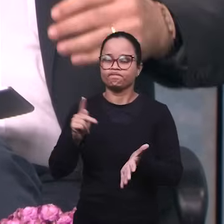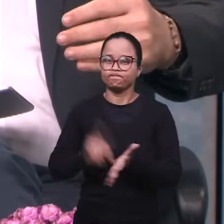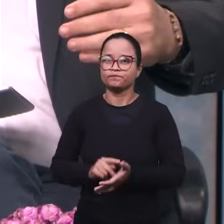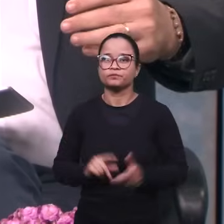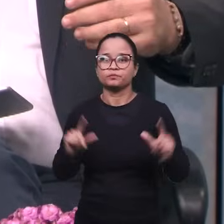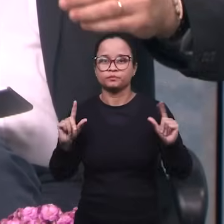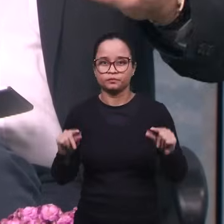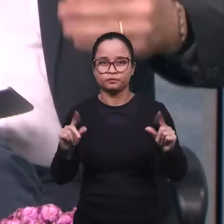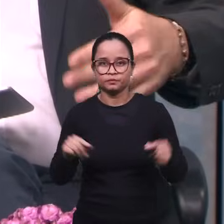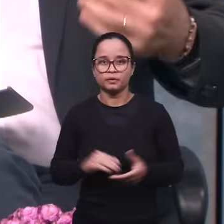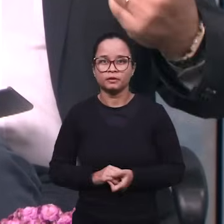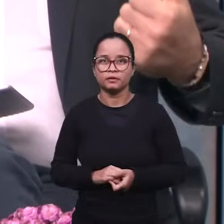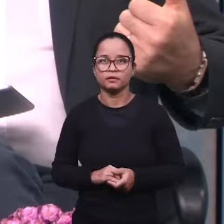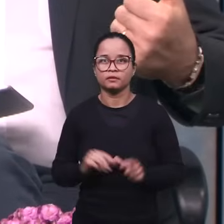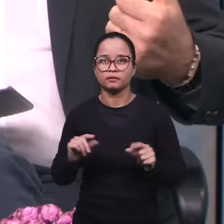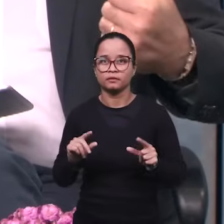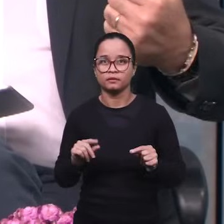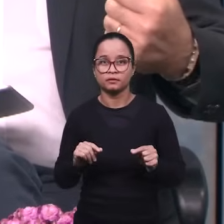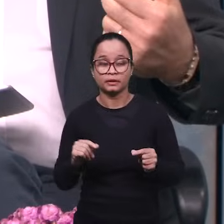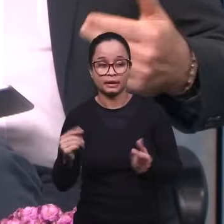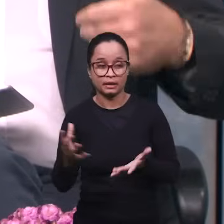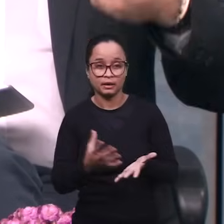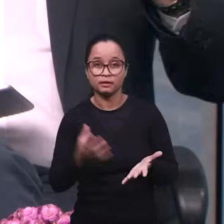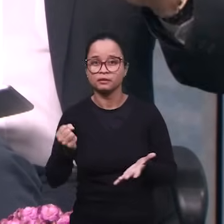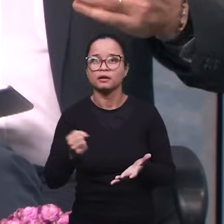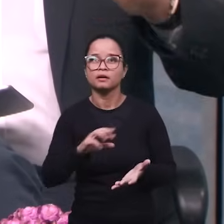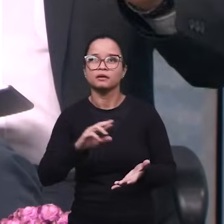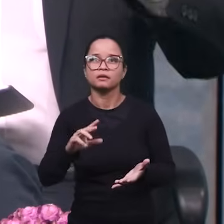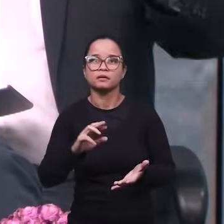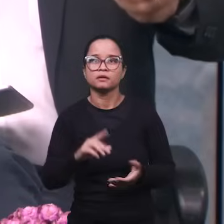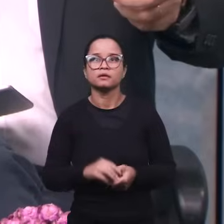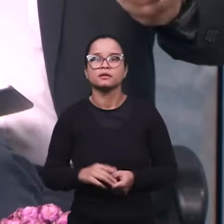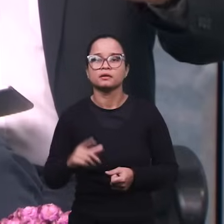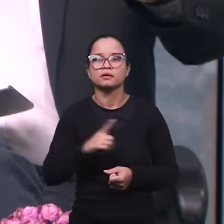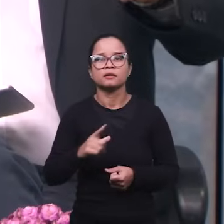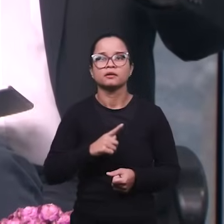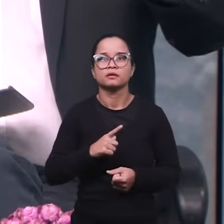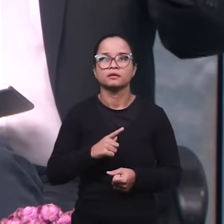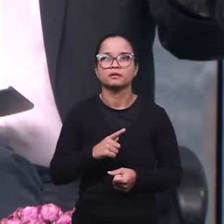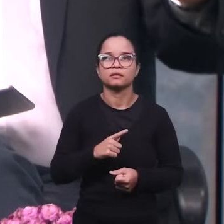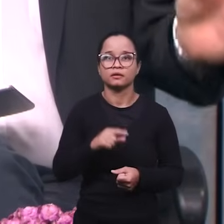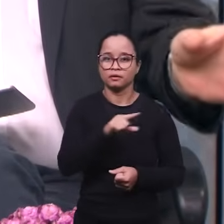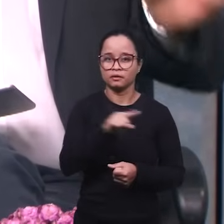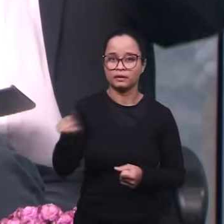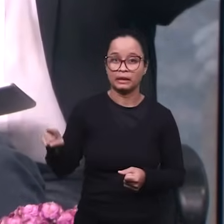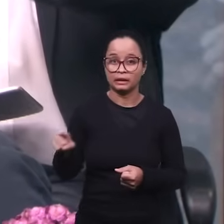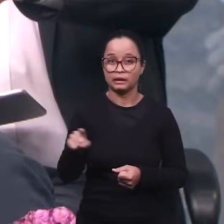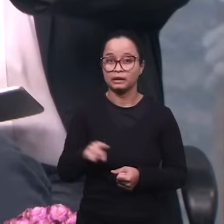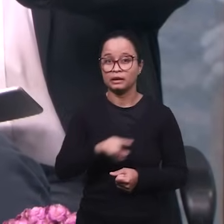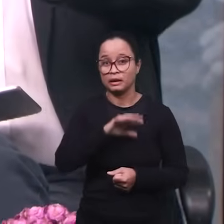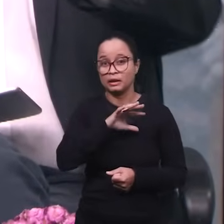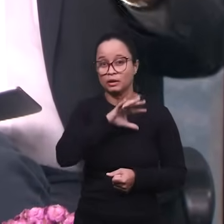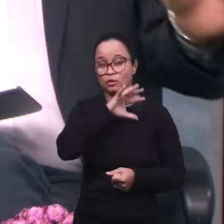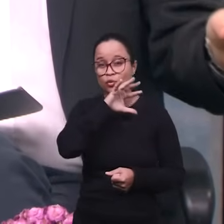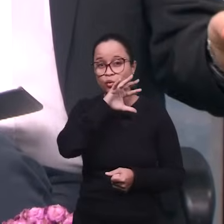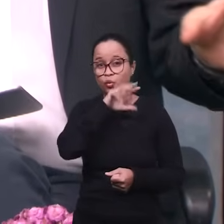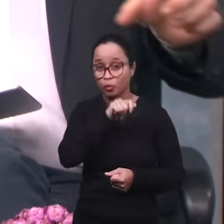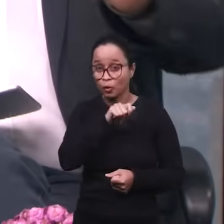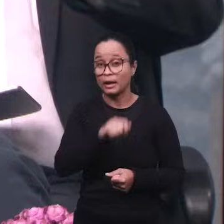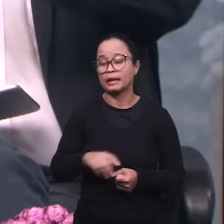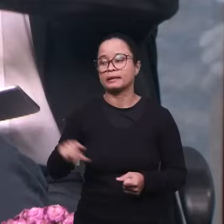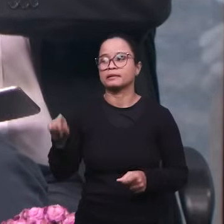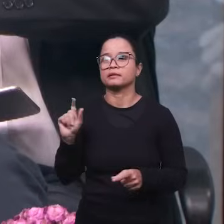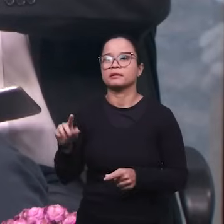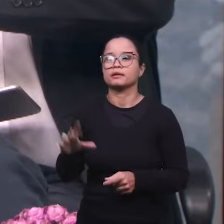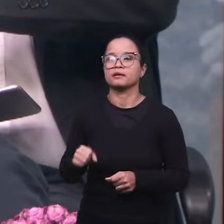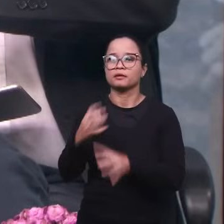que era recolhido na fonte não correspondia à alíquota que eu tinha que recolher do imposto de renda pela soma do salário